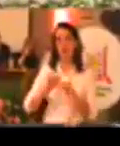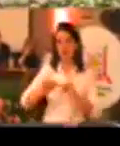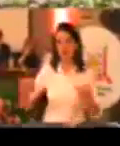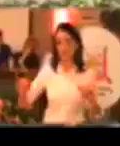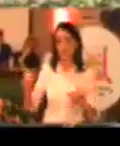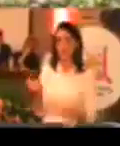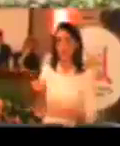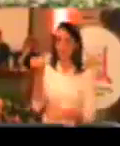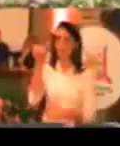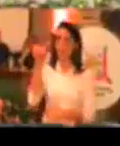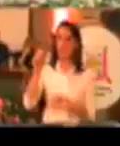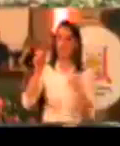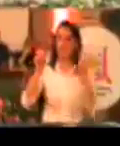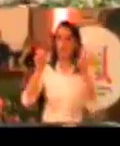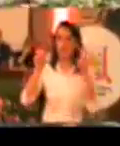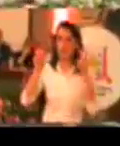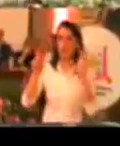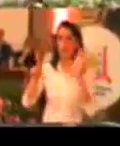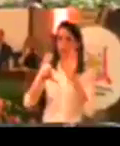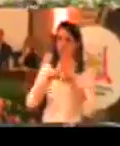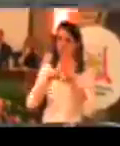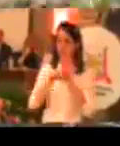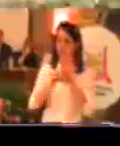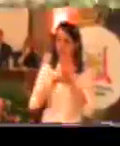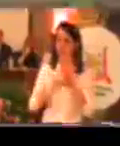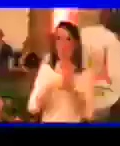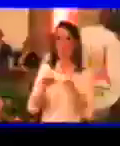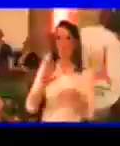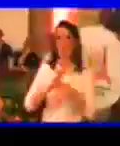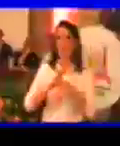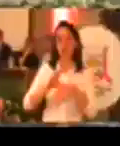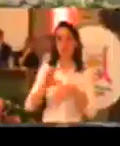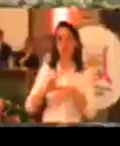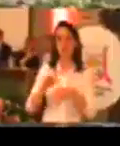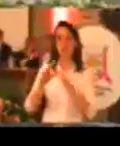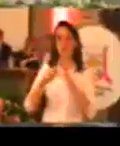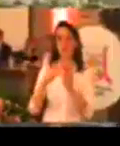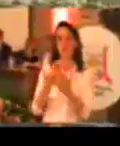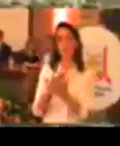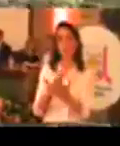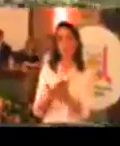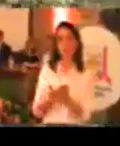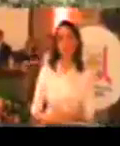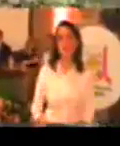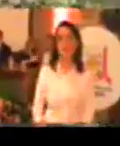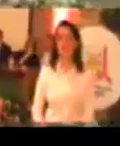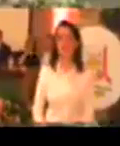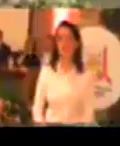a uma informação importante sobre a constituição do Conselho Escolar.